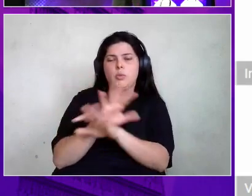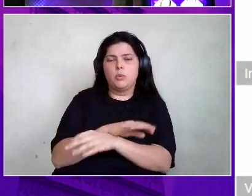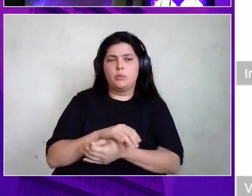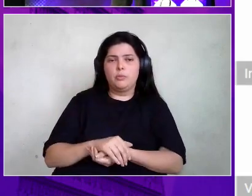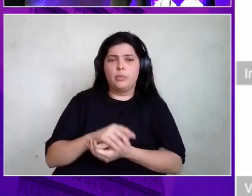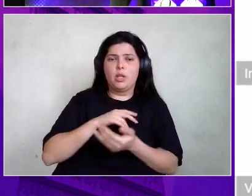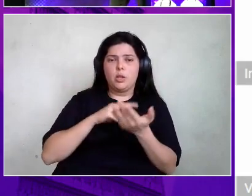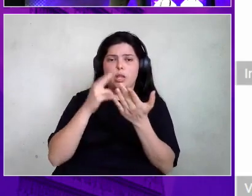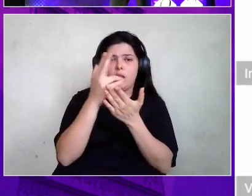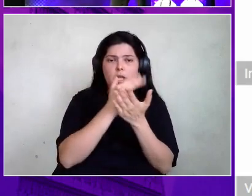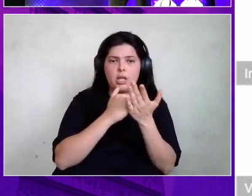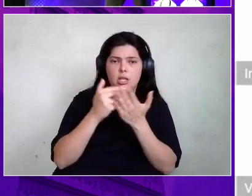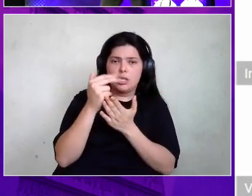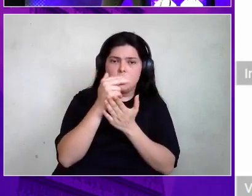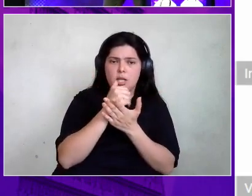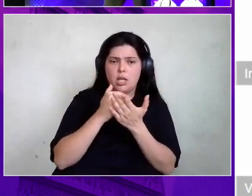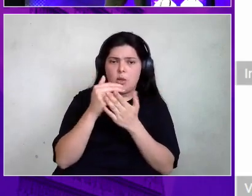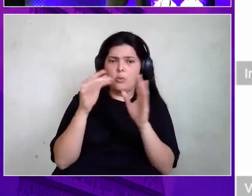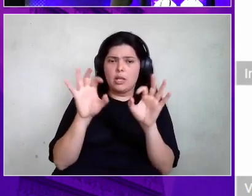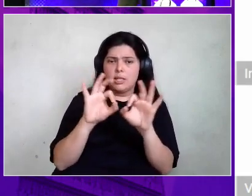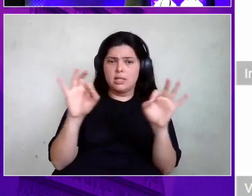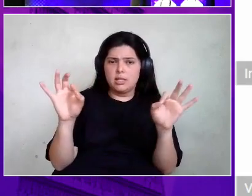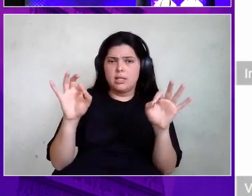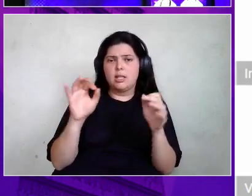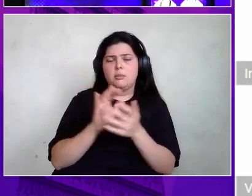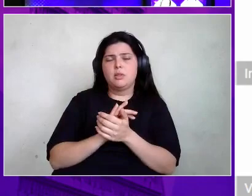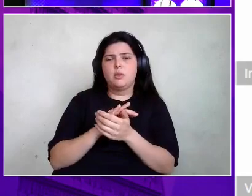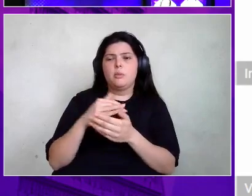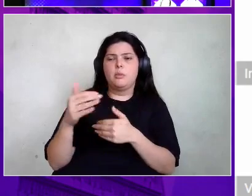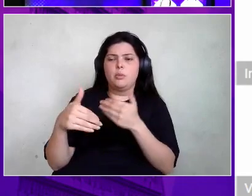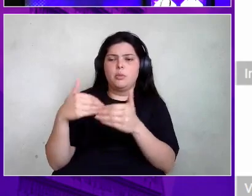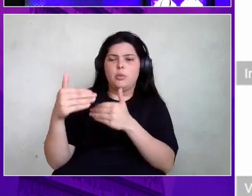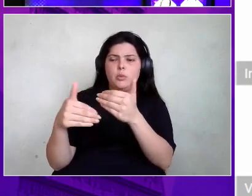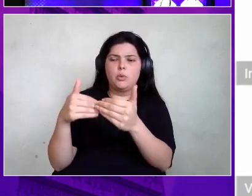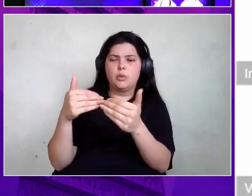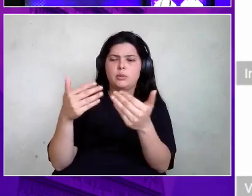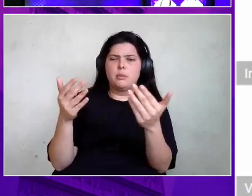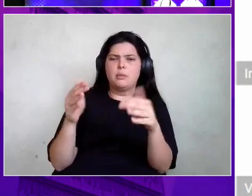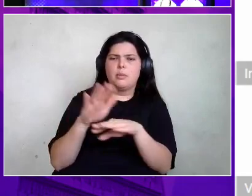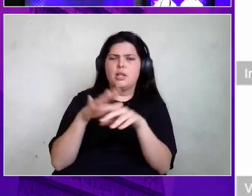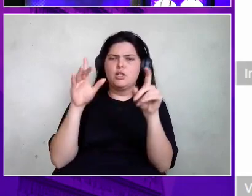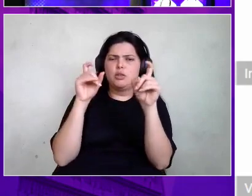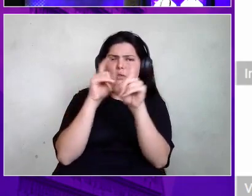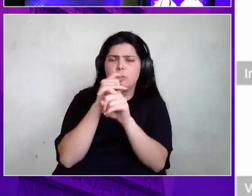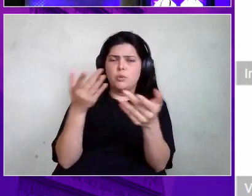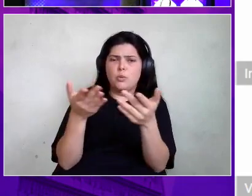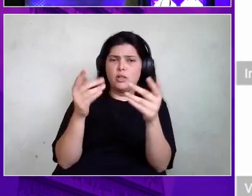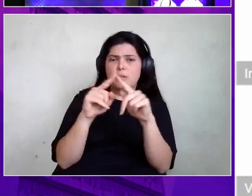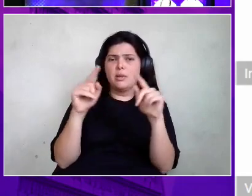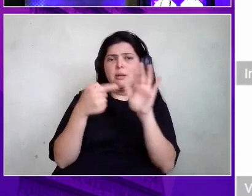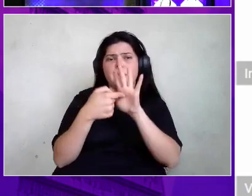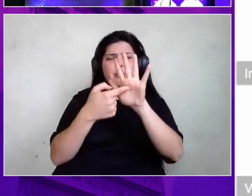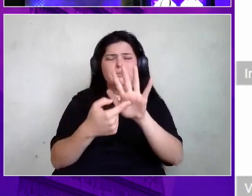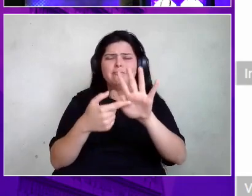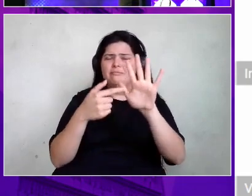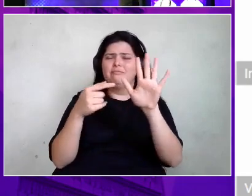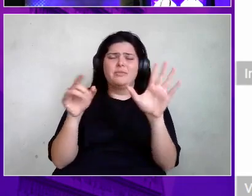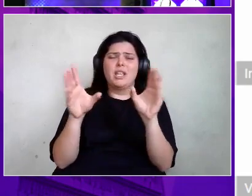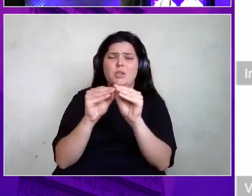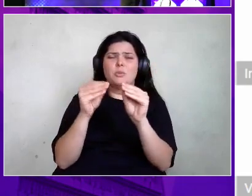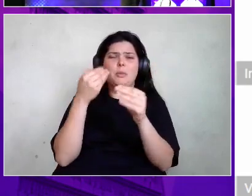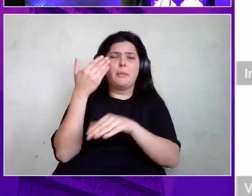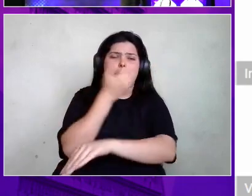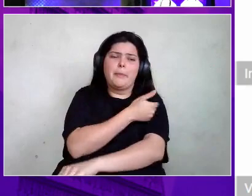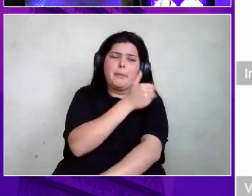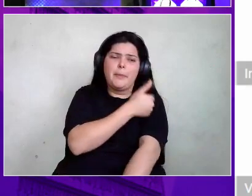desenho bem enxuto, vários processos hoje acabam sendo muito mais complexos que isso, mas para a nossa apresentação é para a gente exercitar. Então, eu tenho